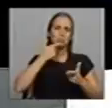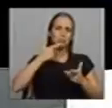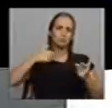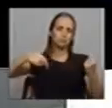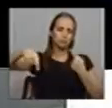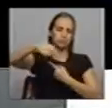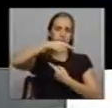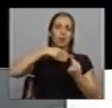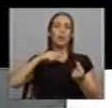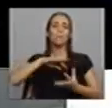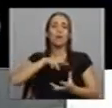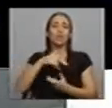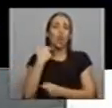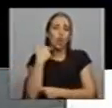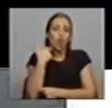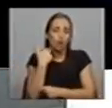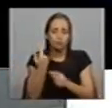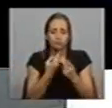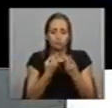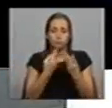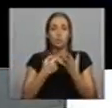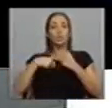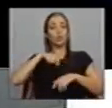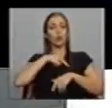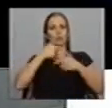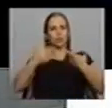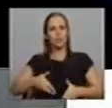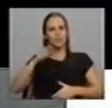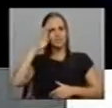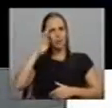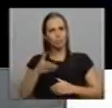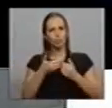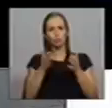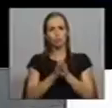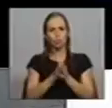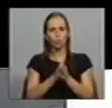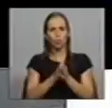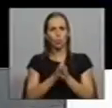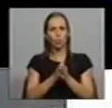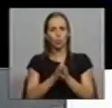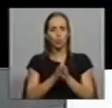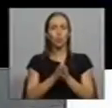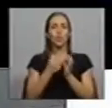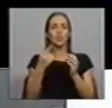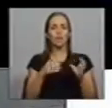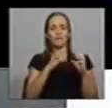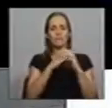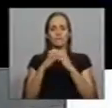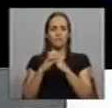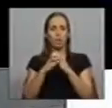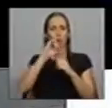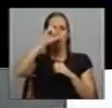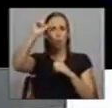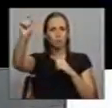planetas anões, e, portanto, nós sabemos, hoje, que existe todo um conjunto de corpos nos confins do Sistema Solar, que têm umas